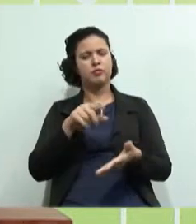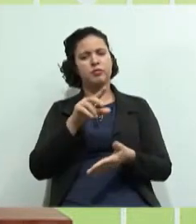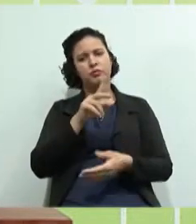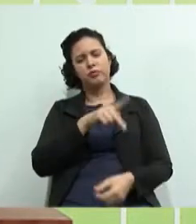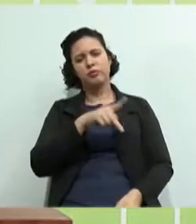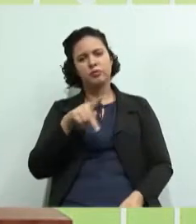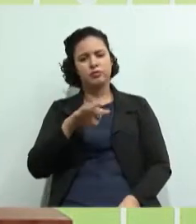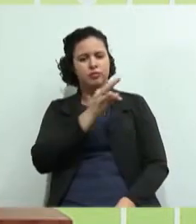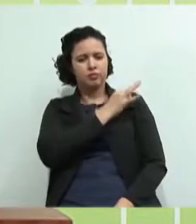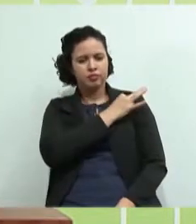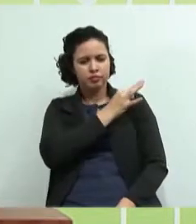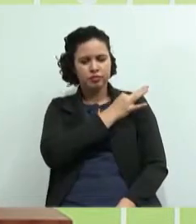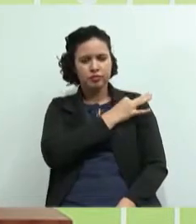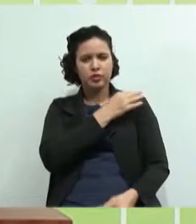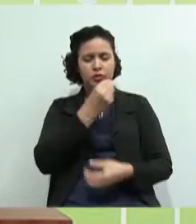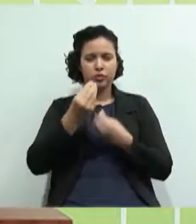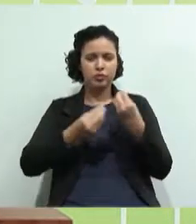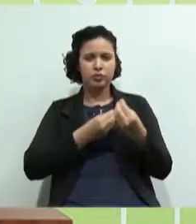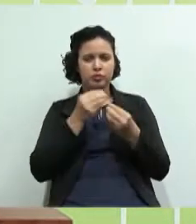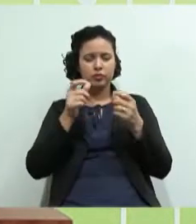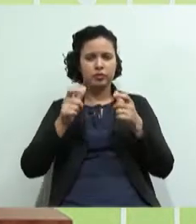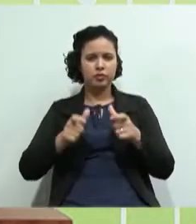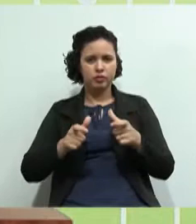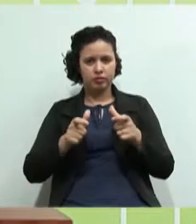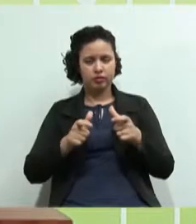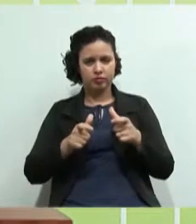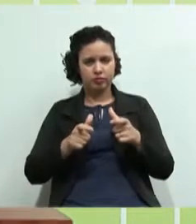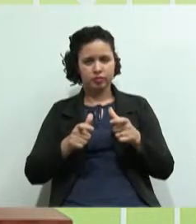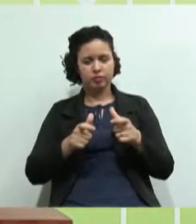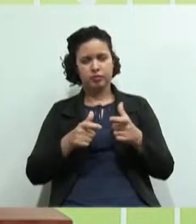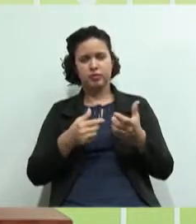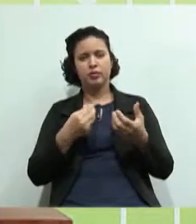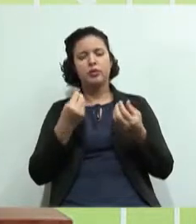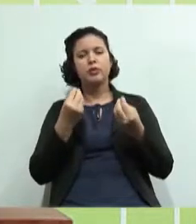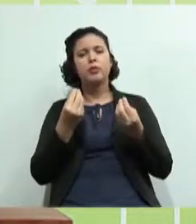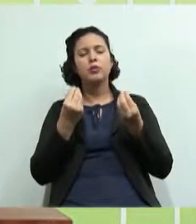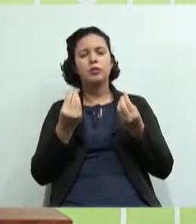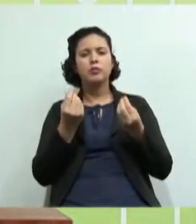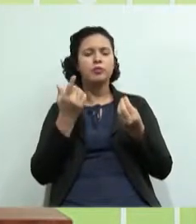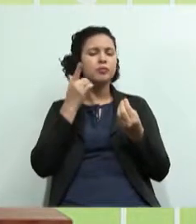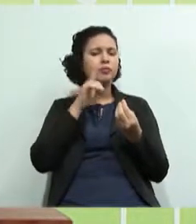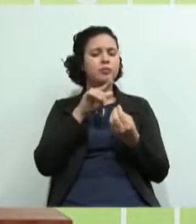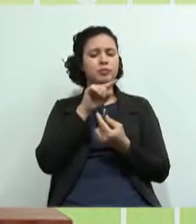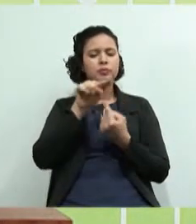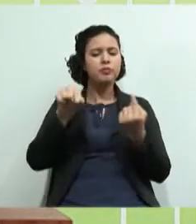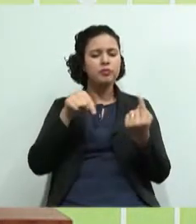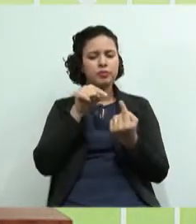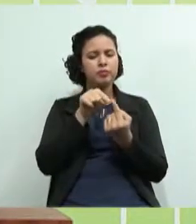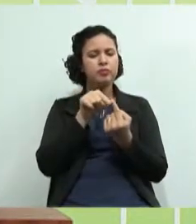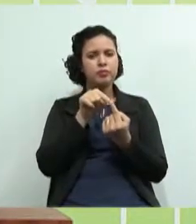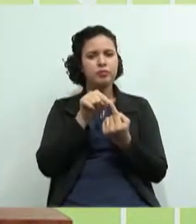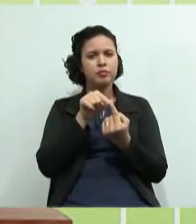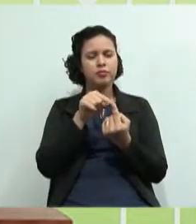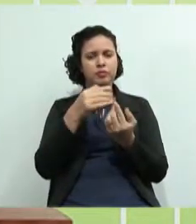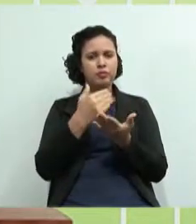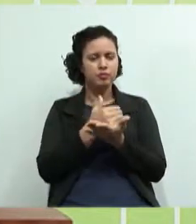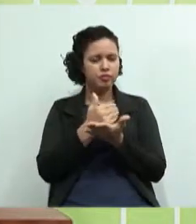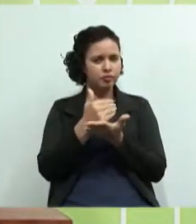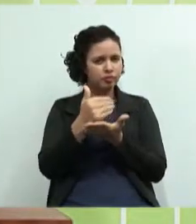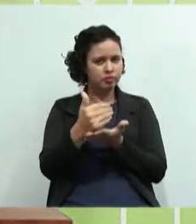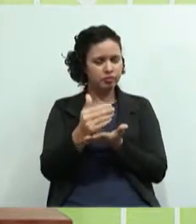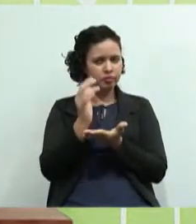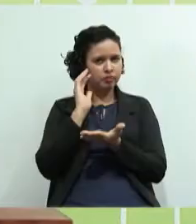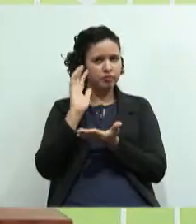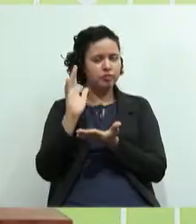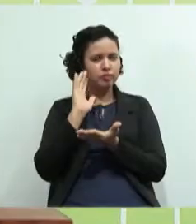ali, não é verdade? Como? Onde? Como você vai fazer para alcançar esse seu objetivo? E aí começa a refletir a partir